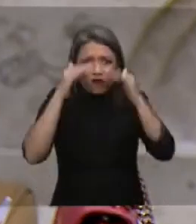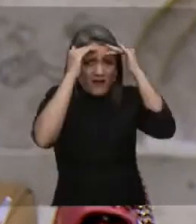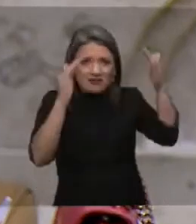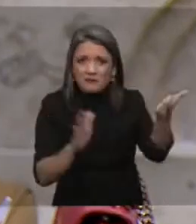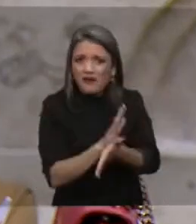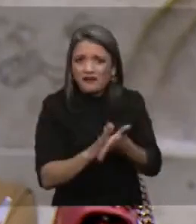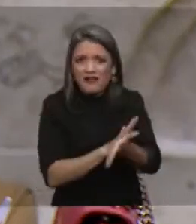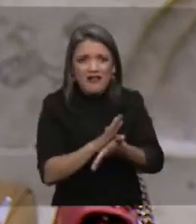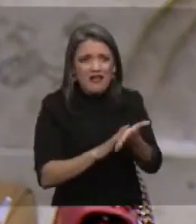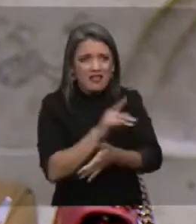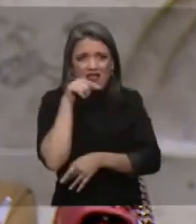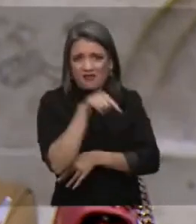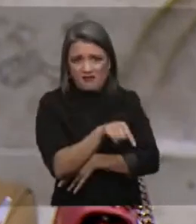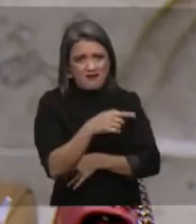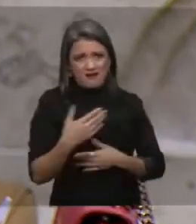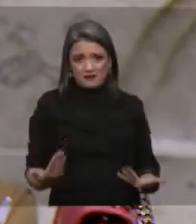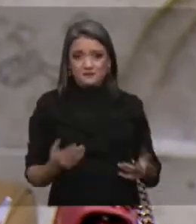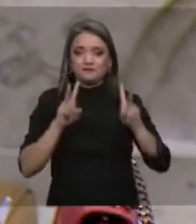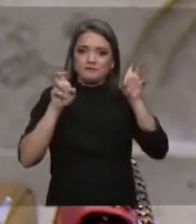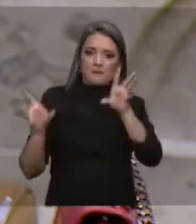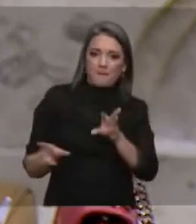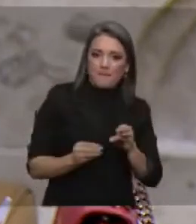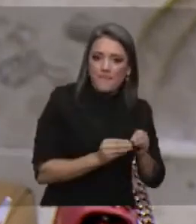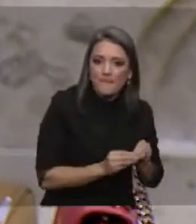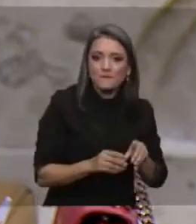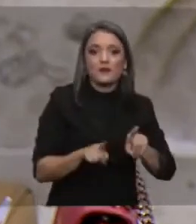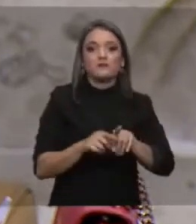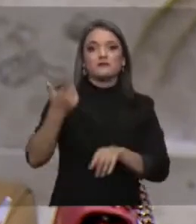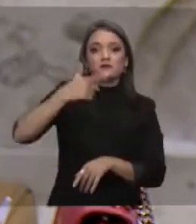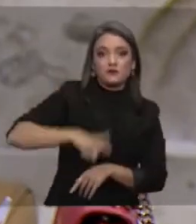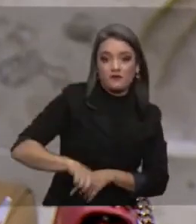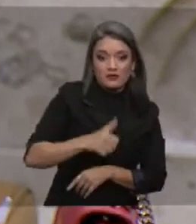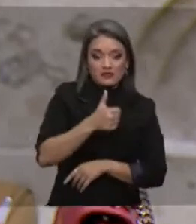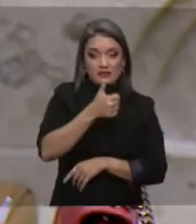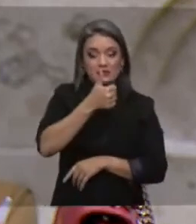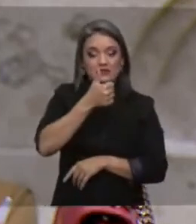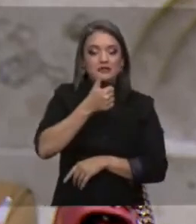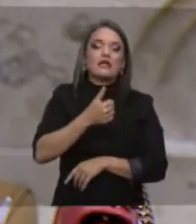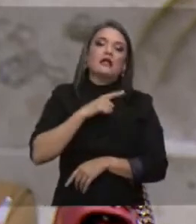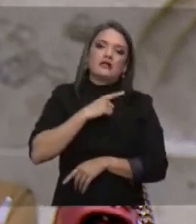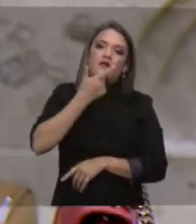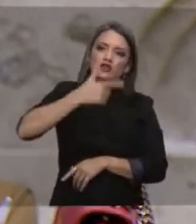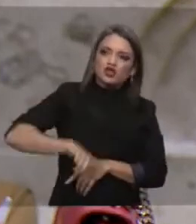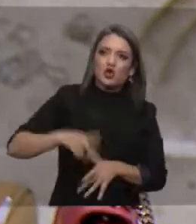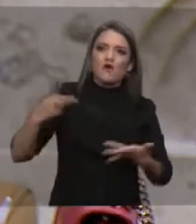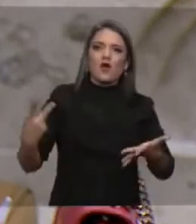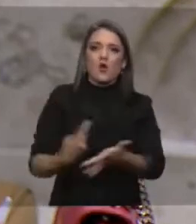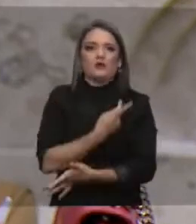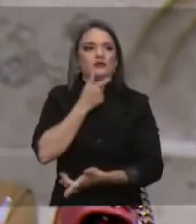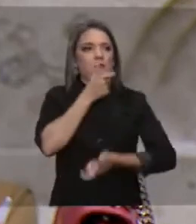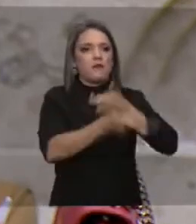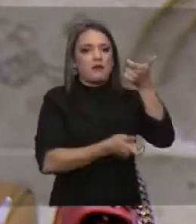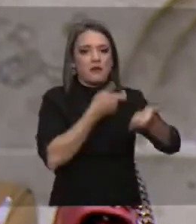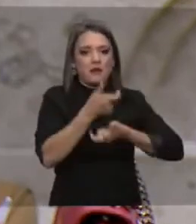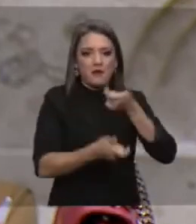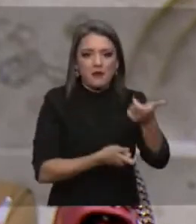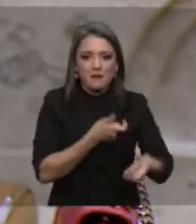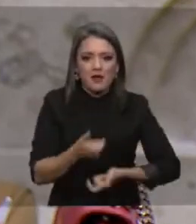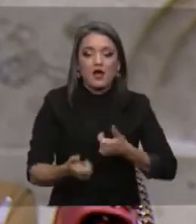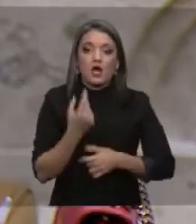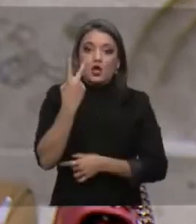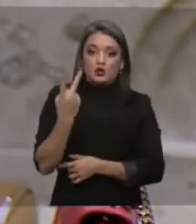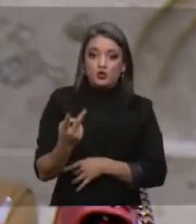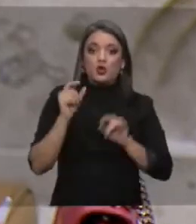brasileira. Fecha aspas. Mais 9 injúrias, da 4ª à 12ª conduta, se seguiram. 2 referindo-se de